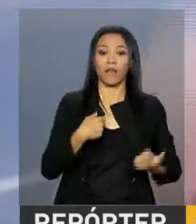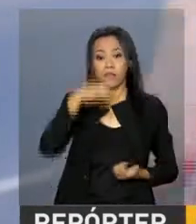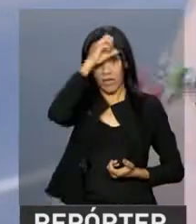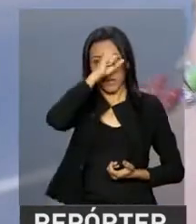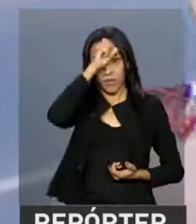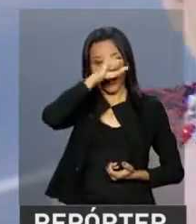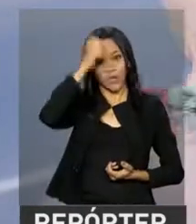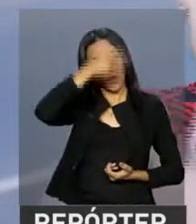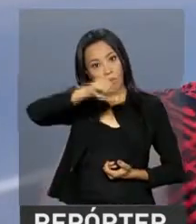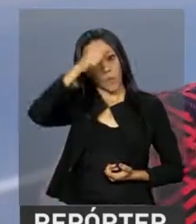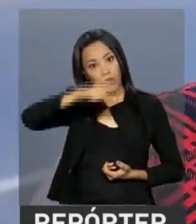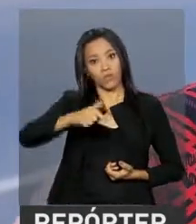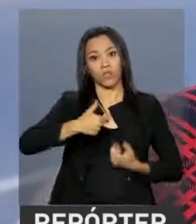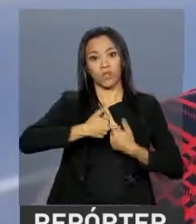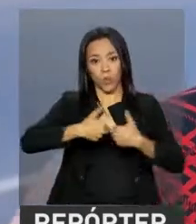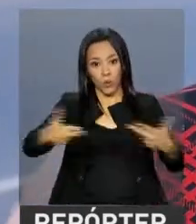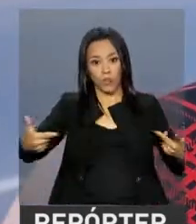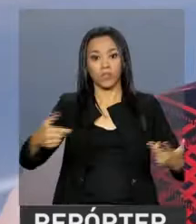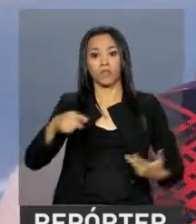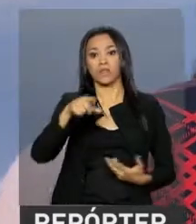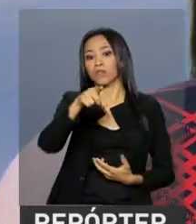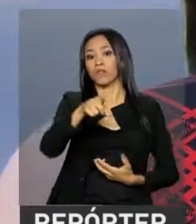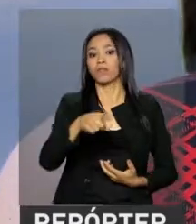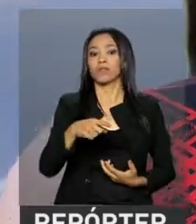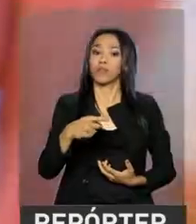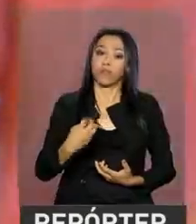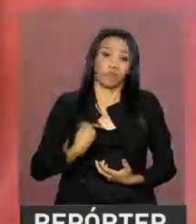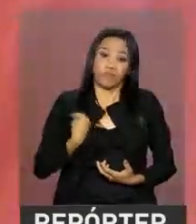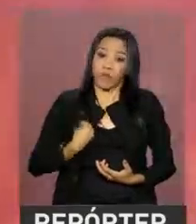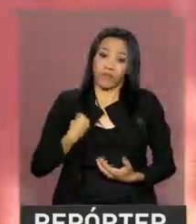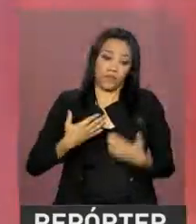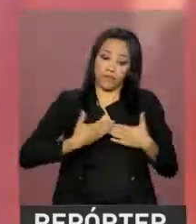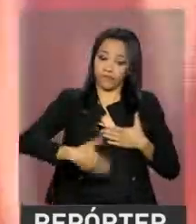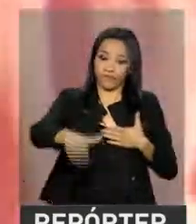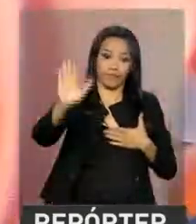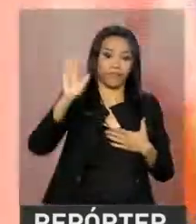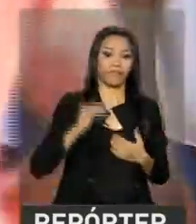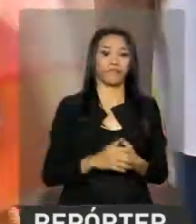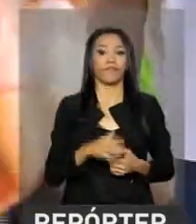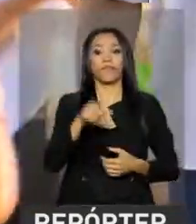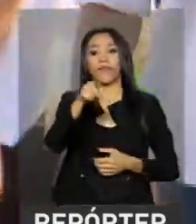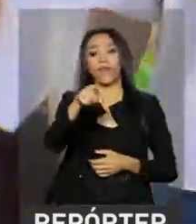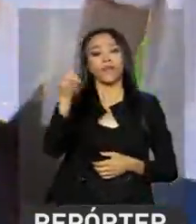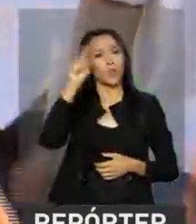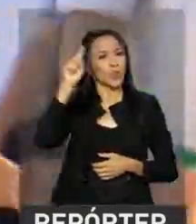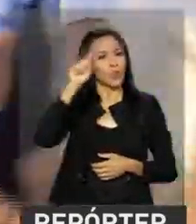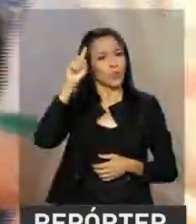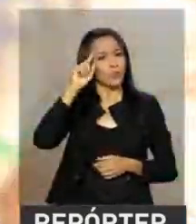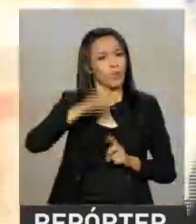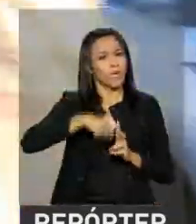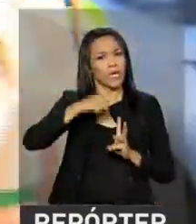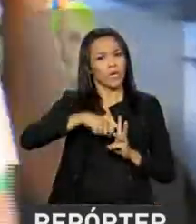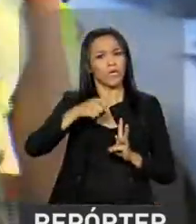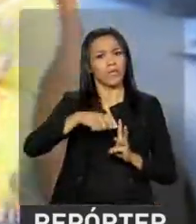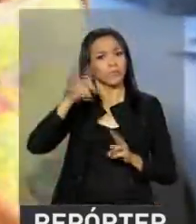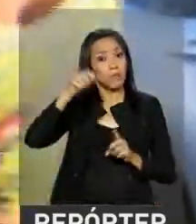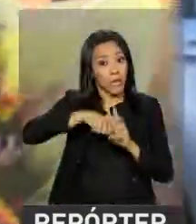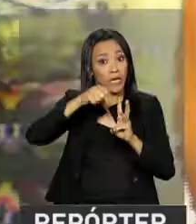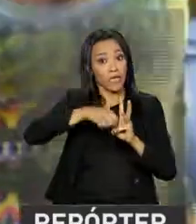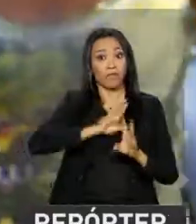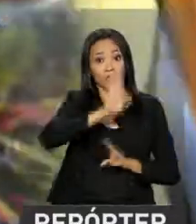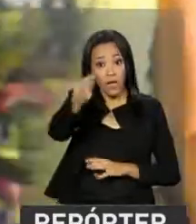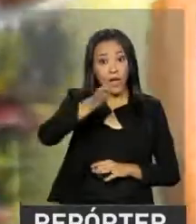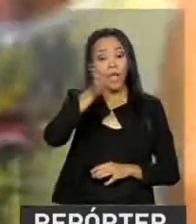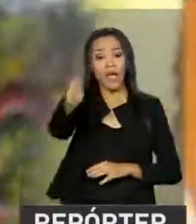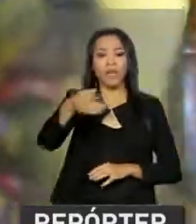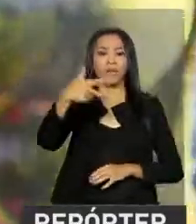novo com muitas coisas. E tem que levar. Para tratar a doença, a Raíssa vai todos os meses ao hospital para tomar uma